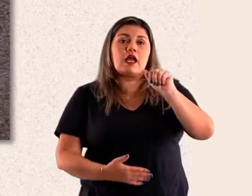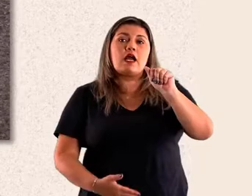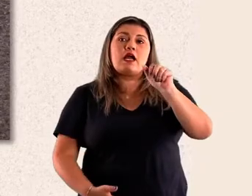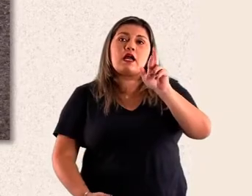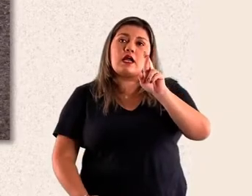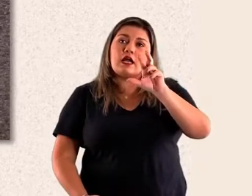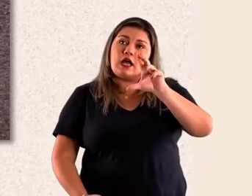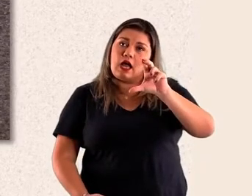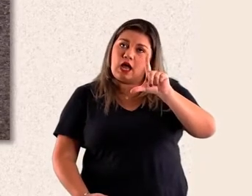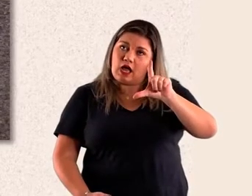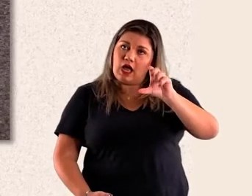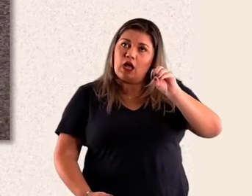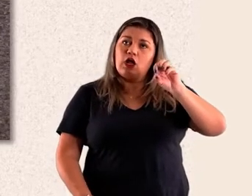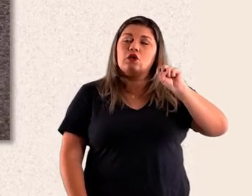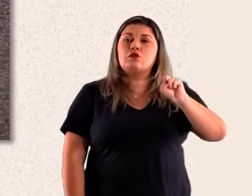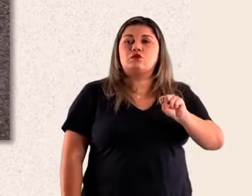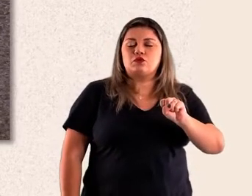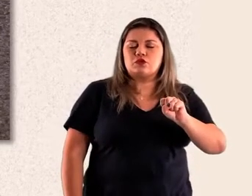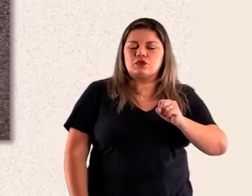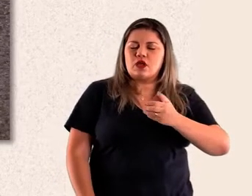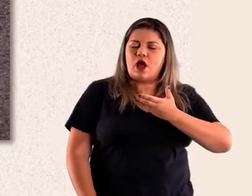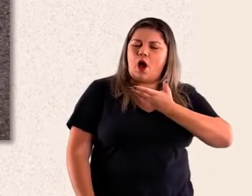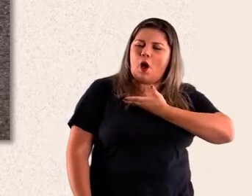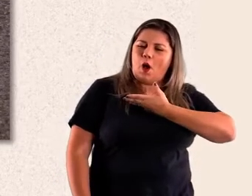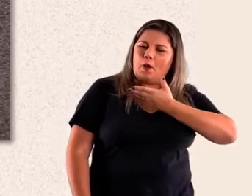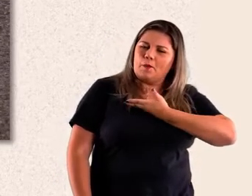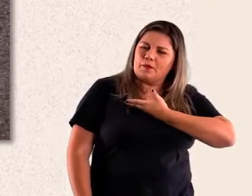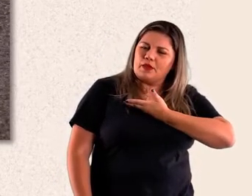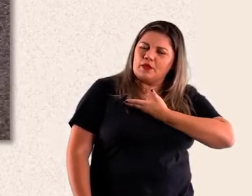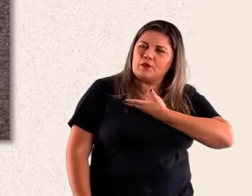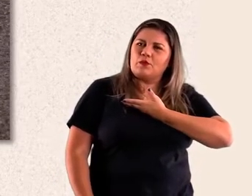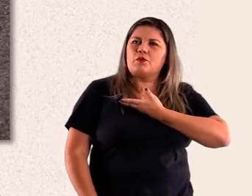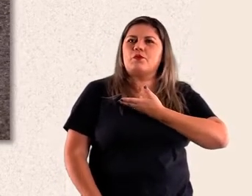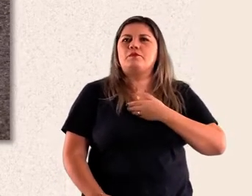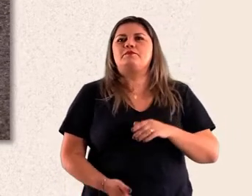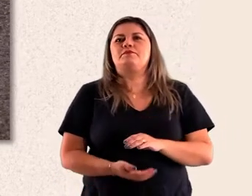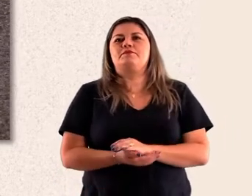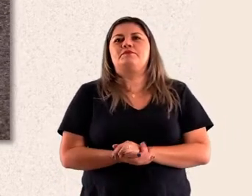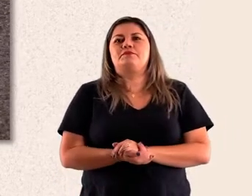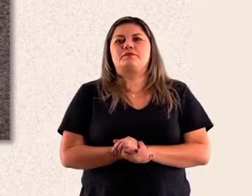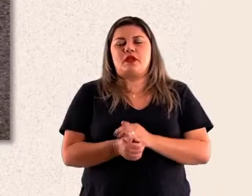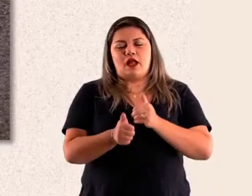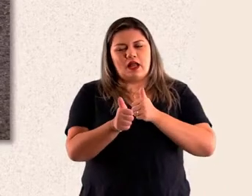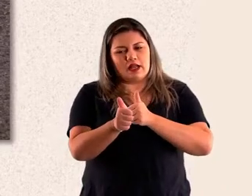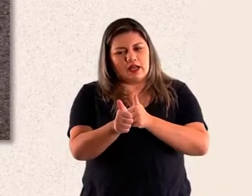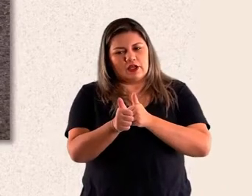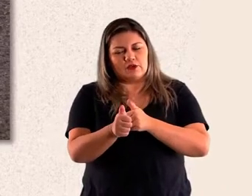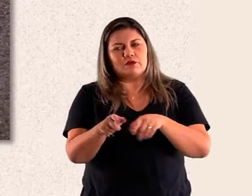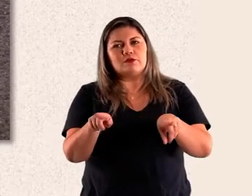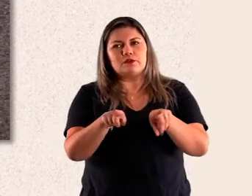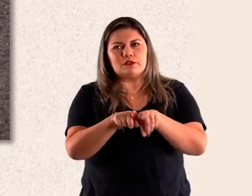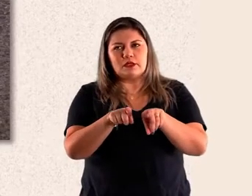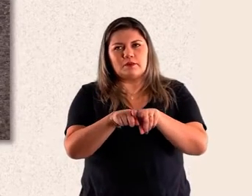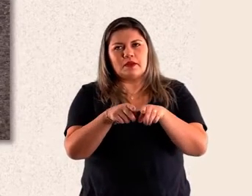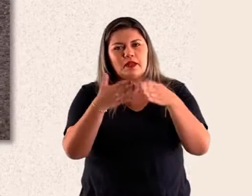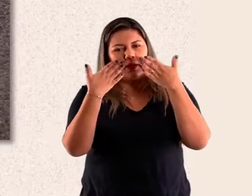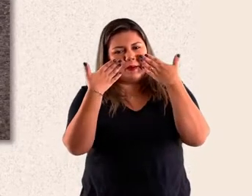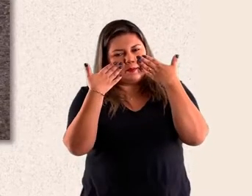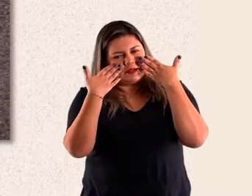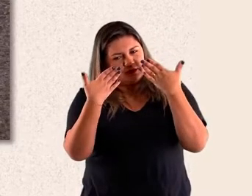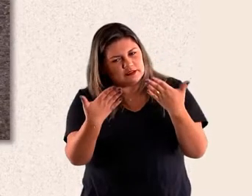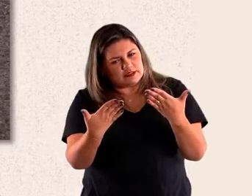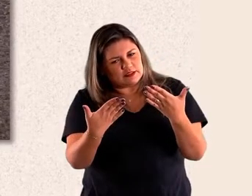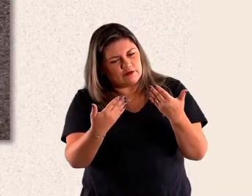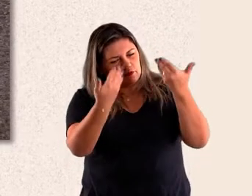pela amizade pela feto pela carona e pela apresentação Generosa